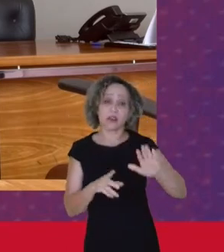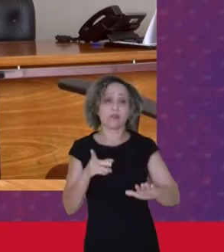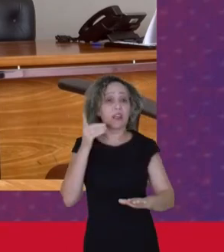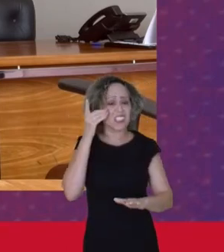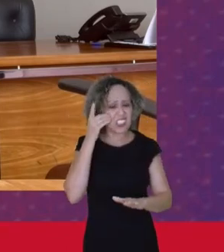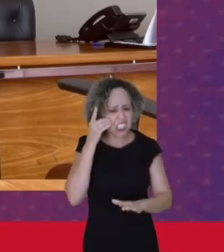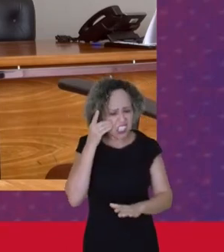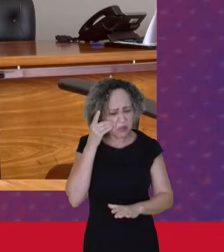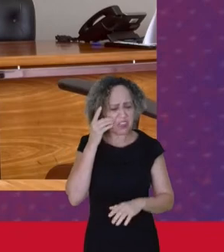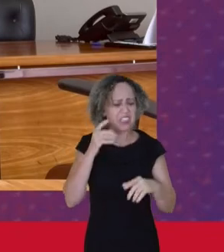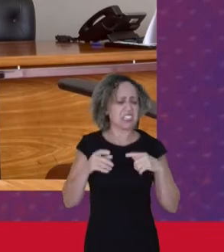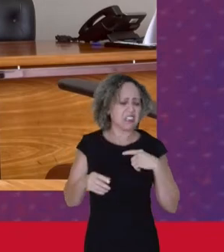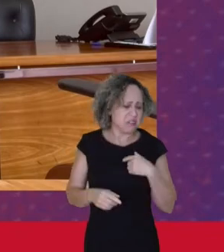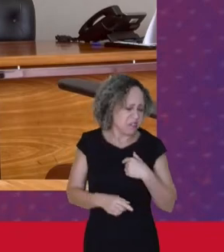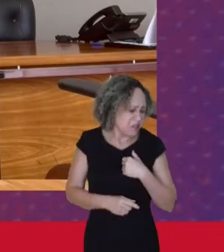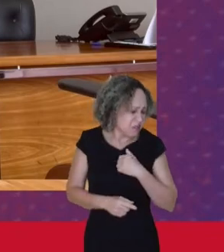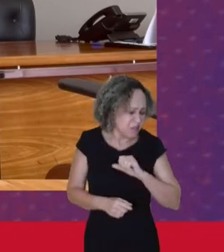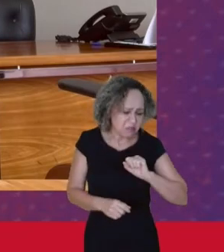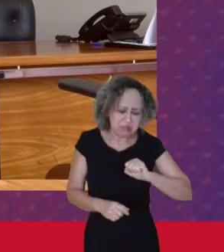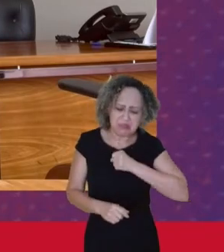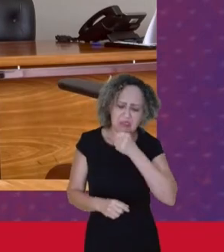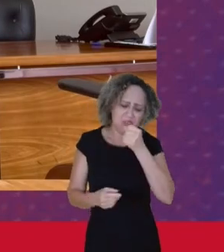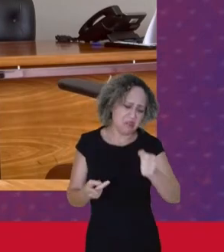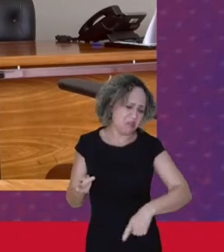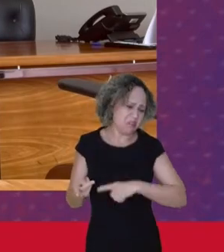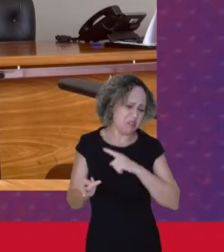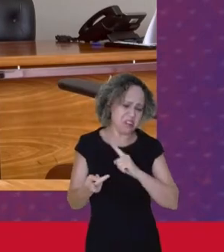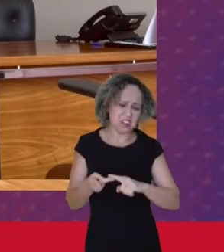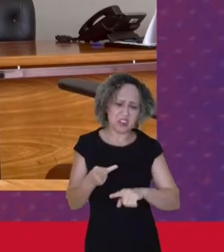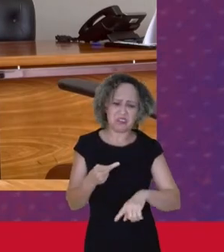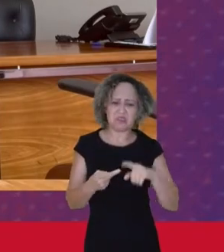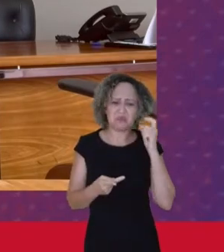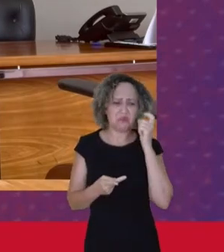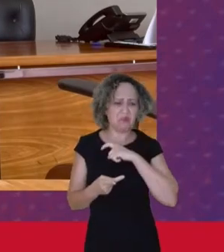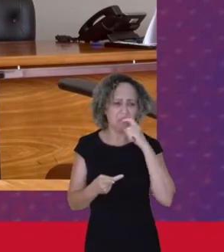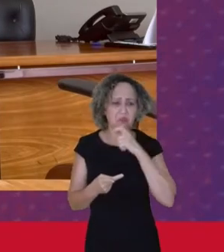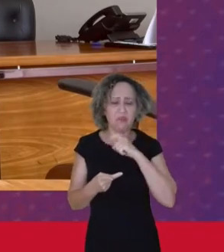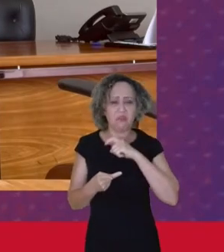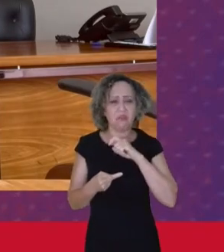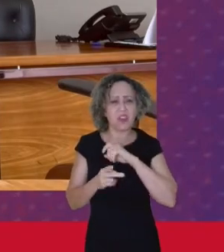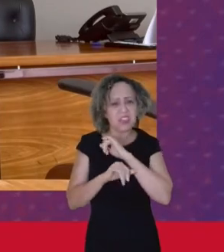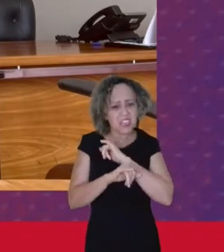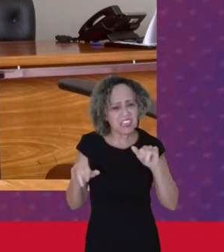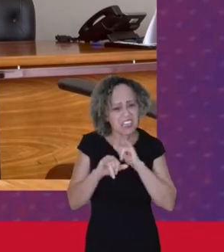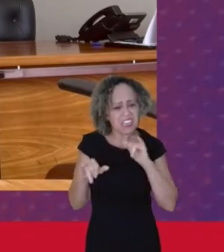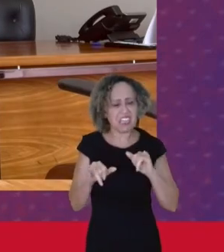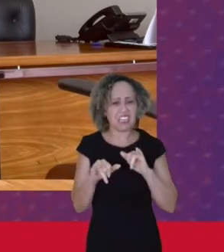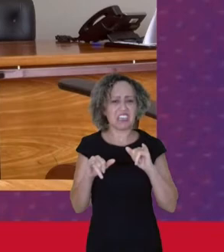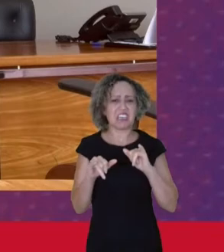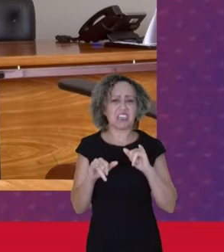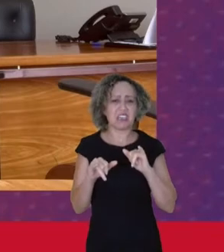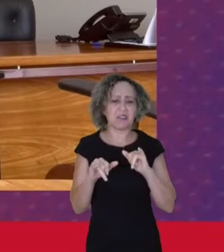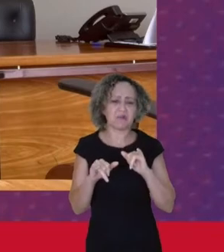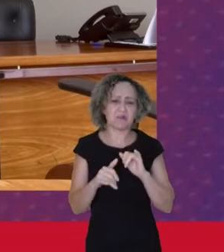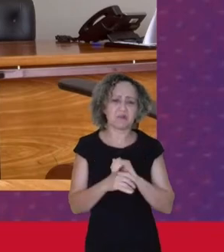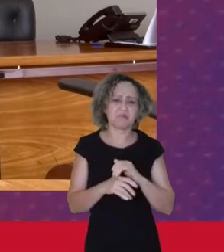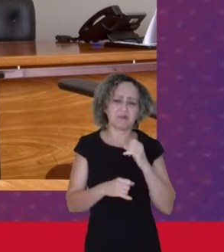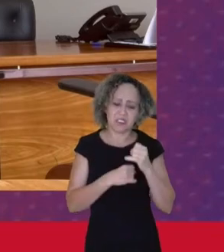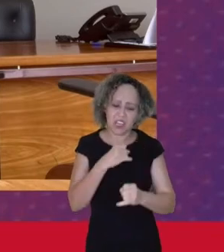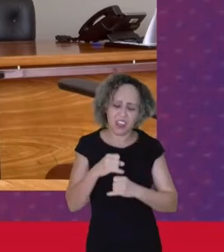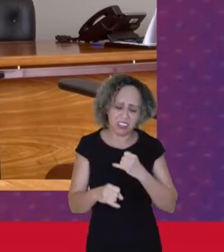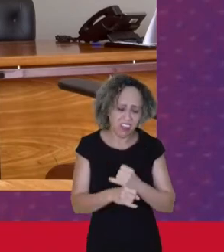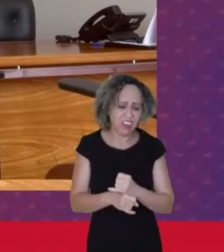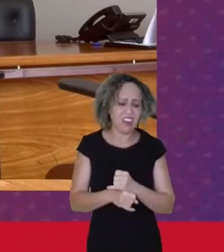de ódio, fake news, eles também começaram a aparecer, né? Então a gente vinha trabalhar essa questão assim